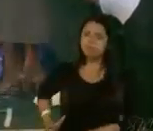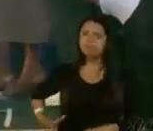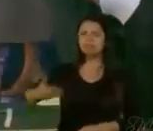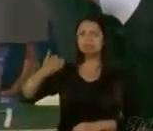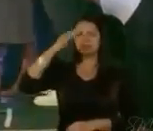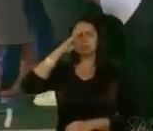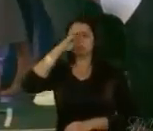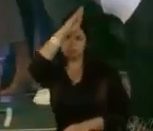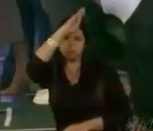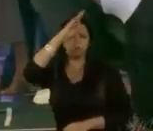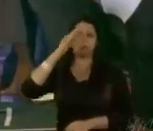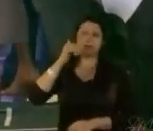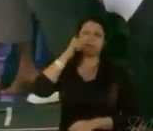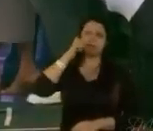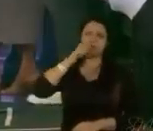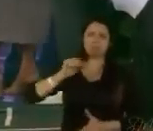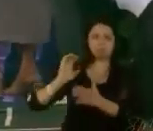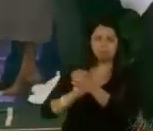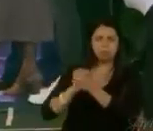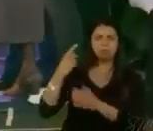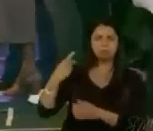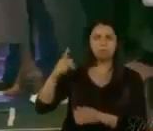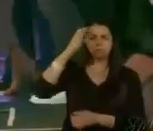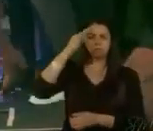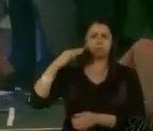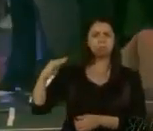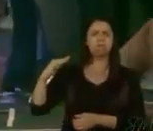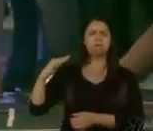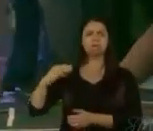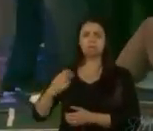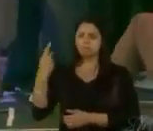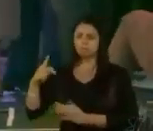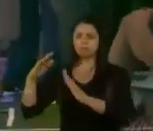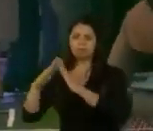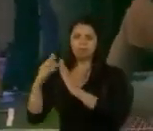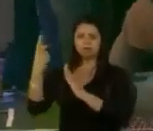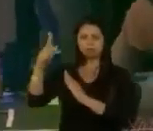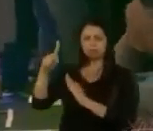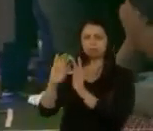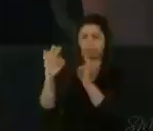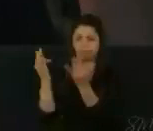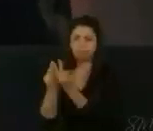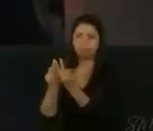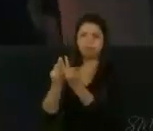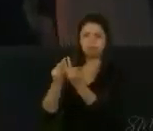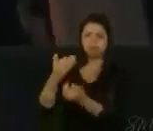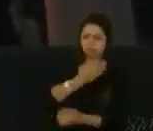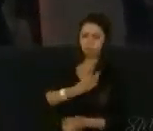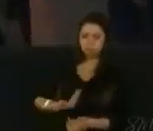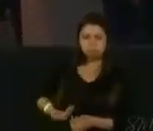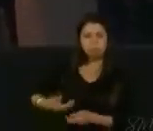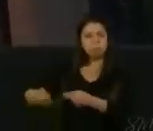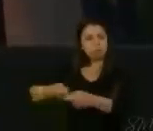sobre a Michelle, a sua casa e a sua família, o seu governo. Dê a esse